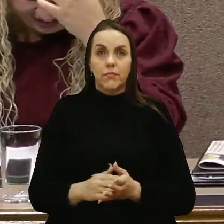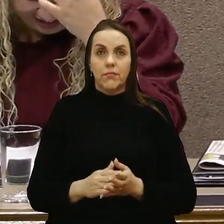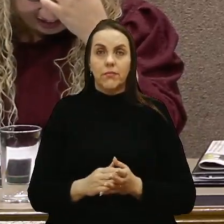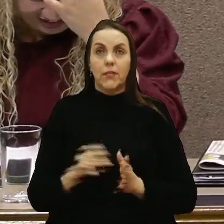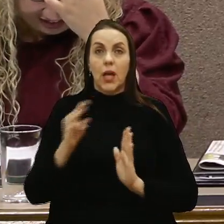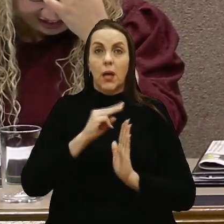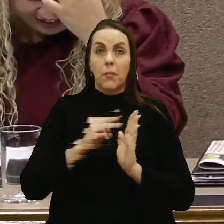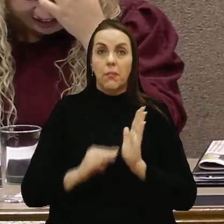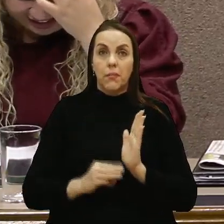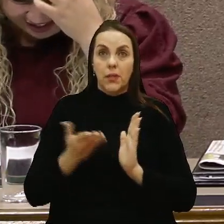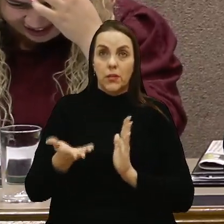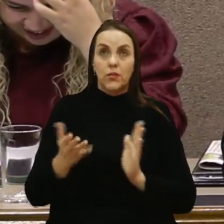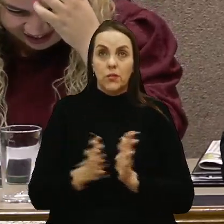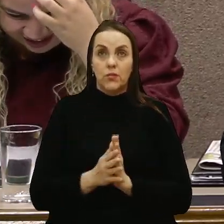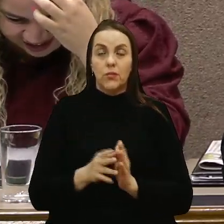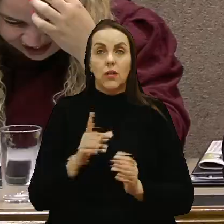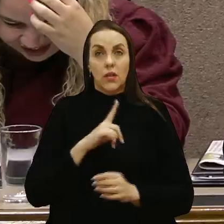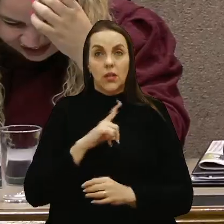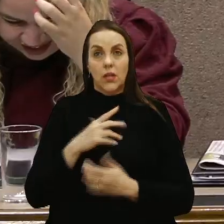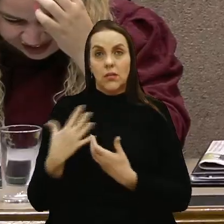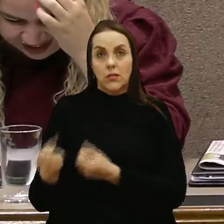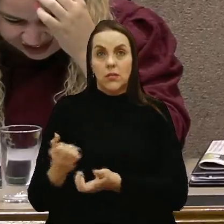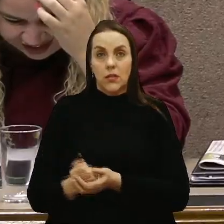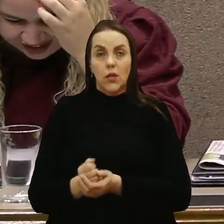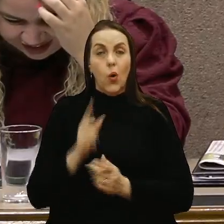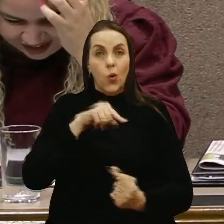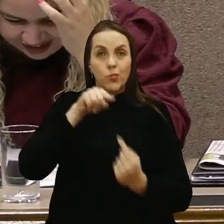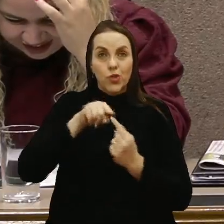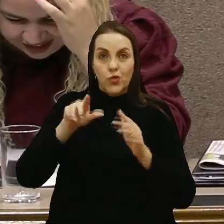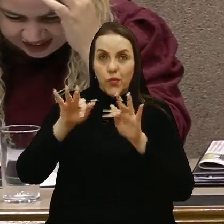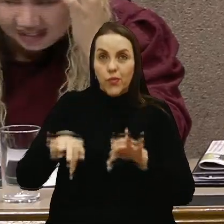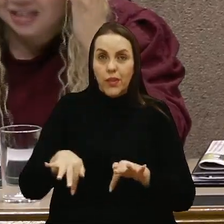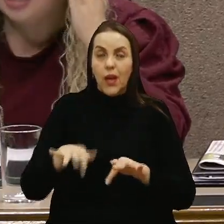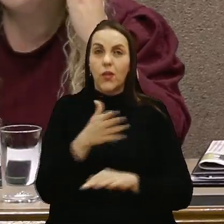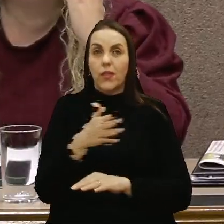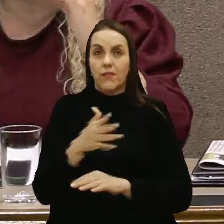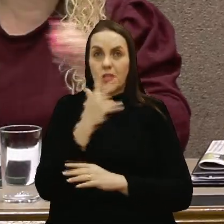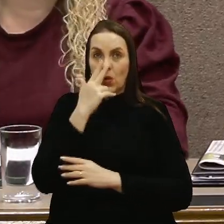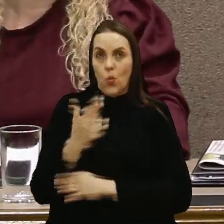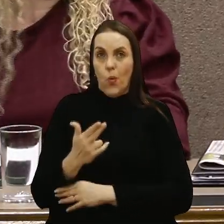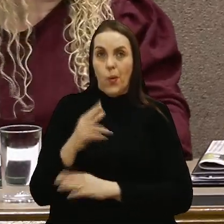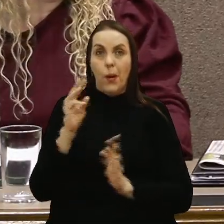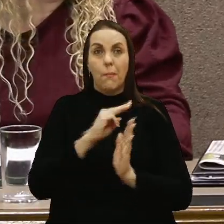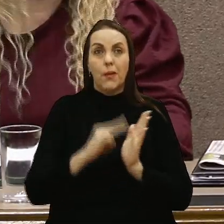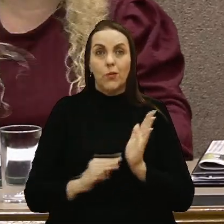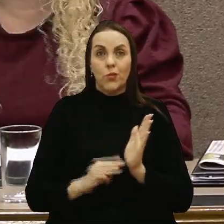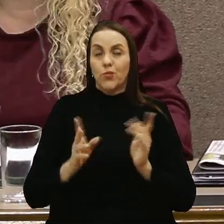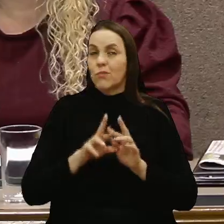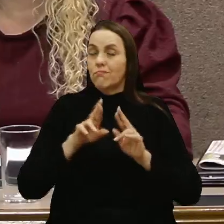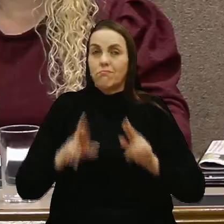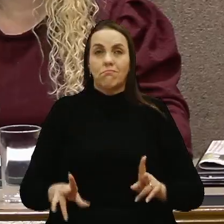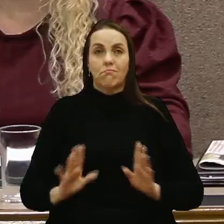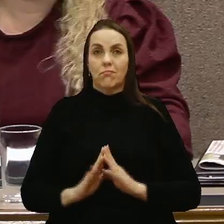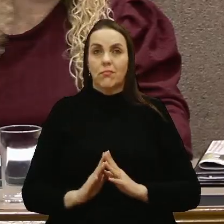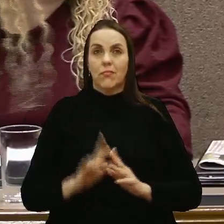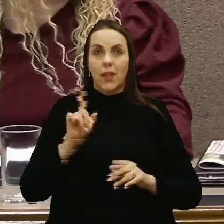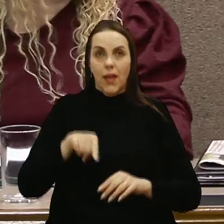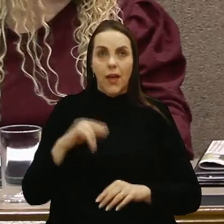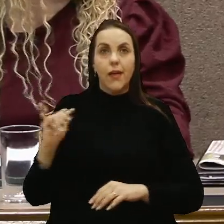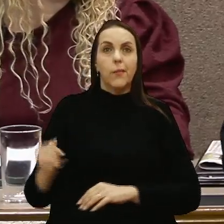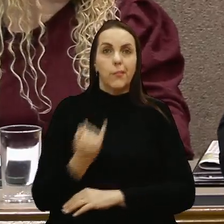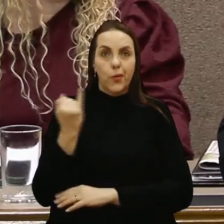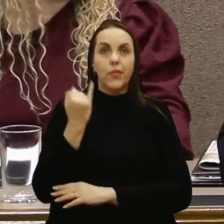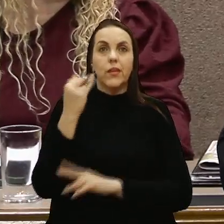método que foi adotado. Talvez o objetivo final seja o mesmo, mas o método deveria ser totalmente diferente. Em razão disso, é oportuna esta